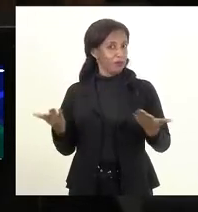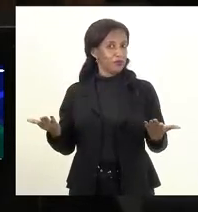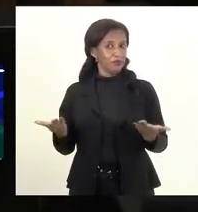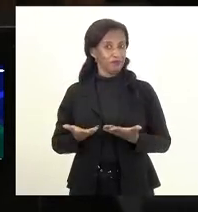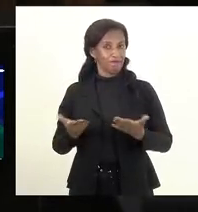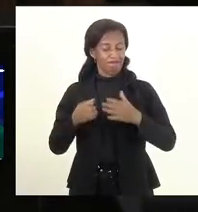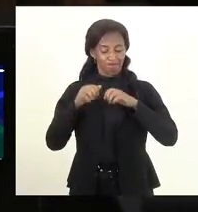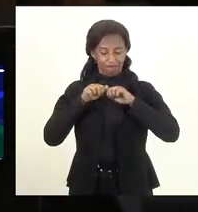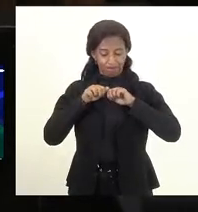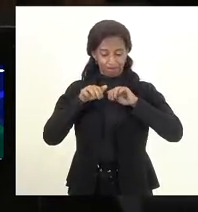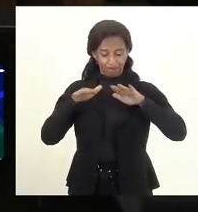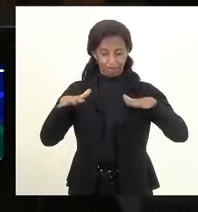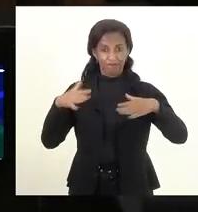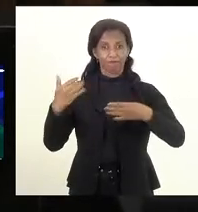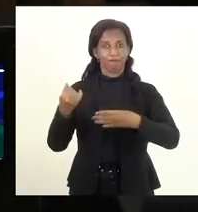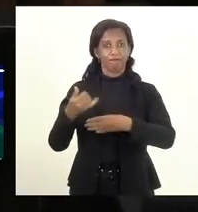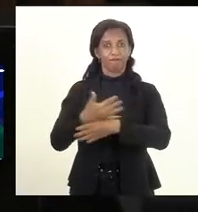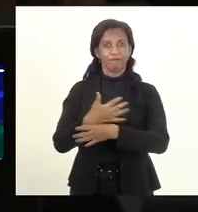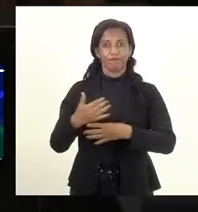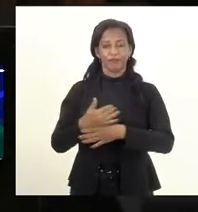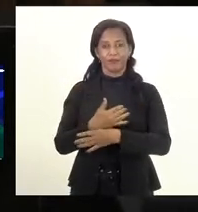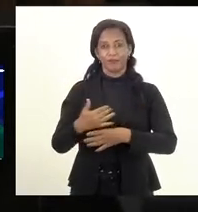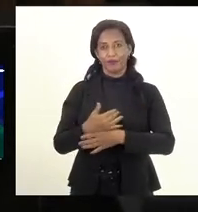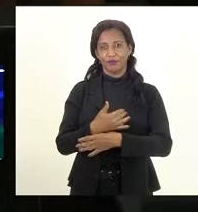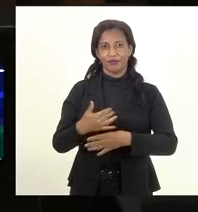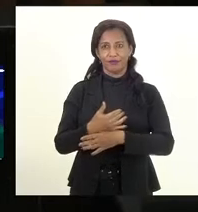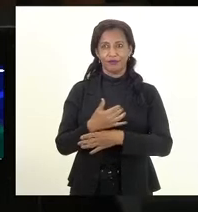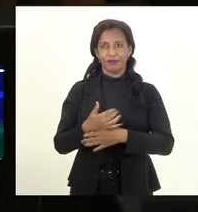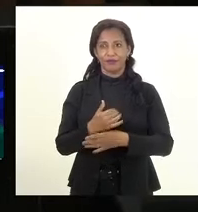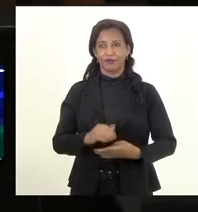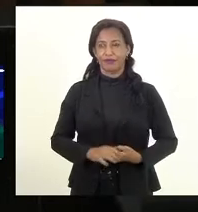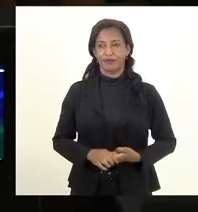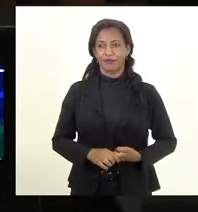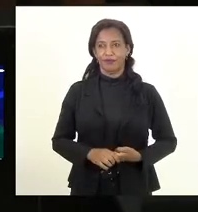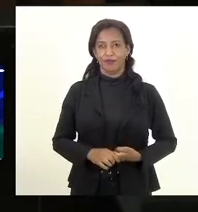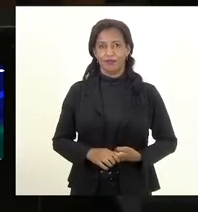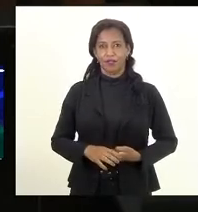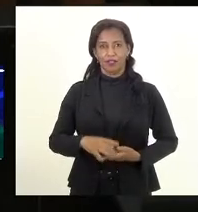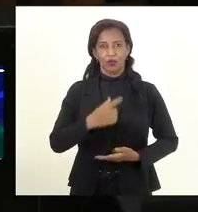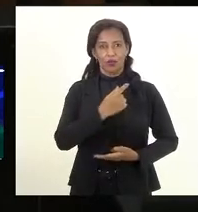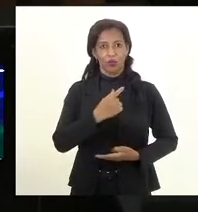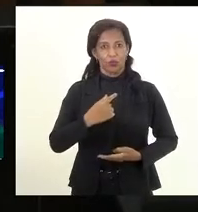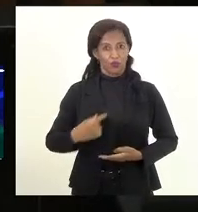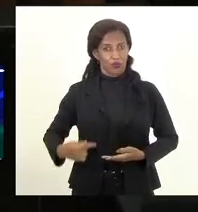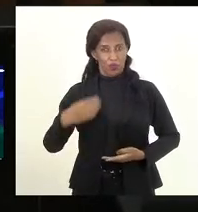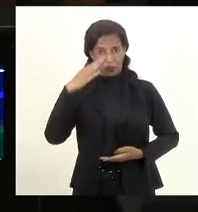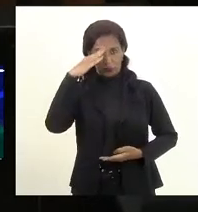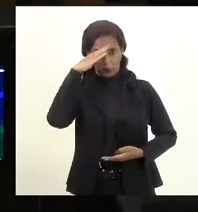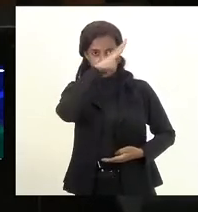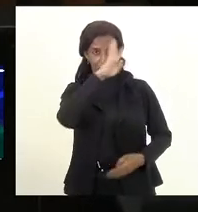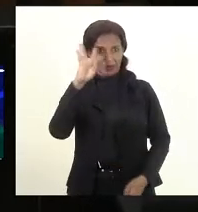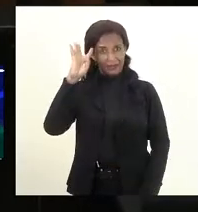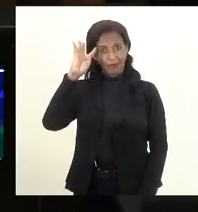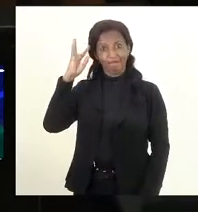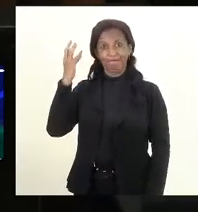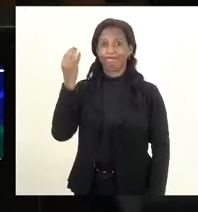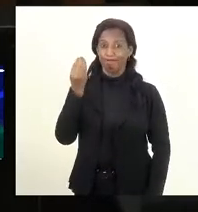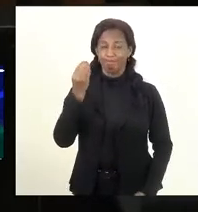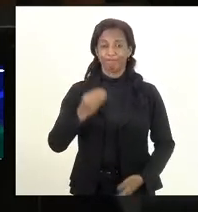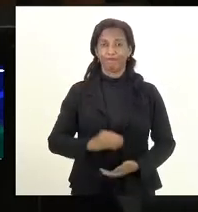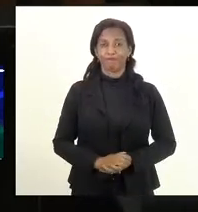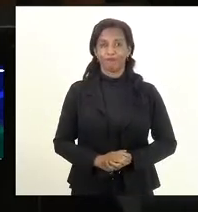aqui da nossa cidade que foi a decisão do governo bolsonaro via